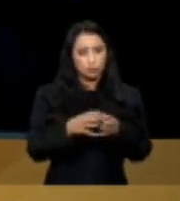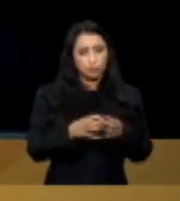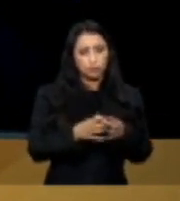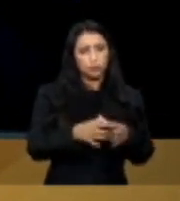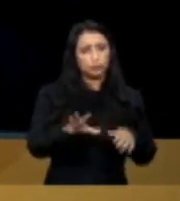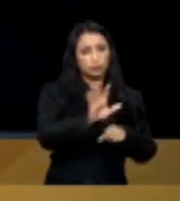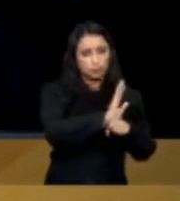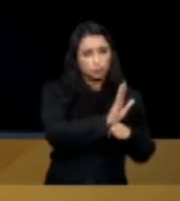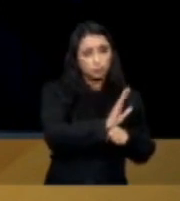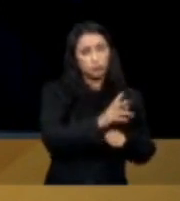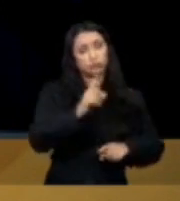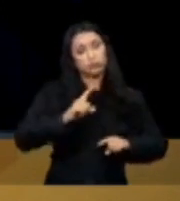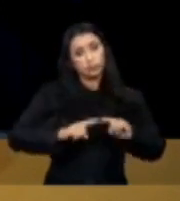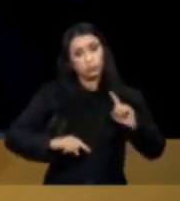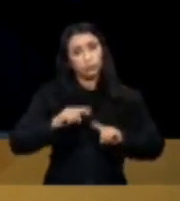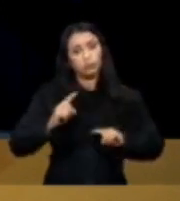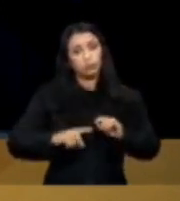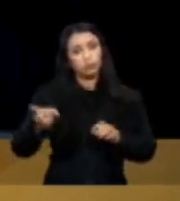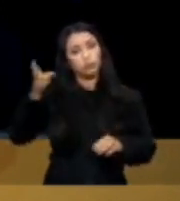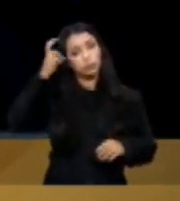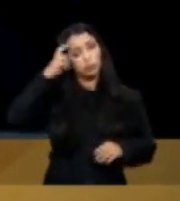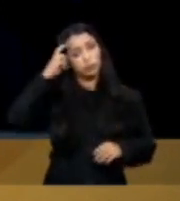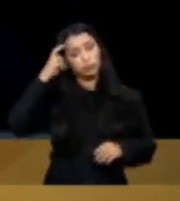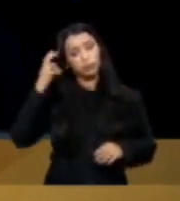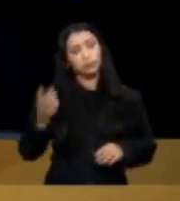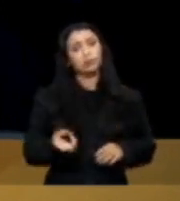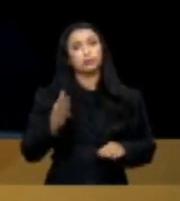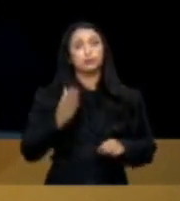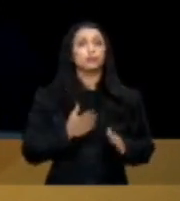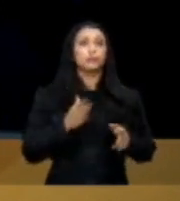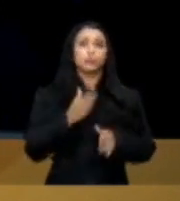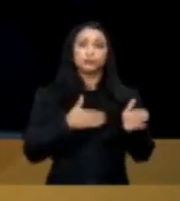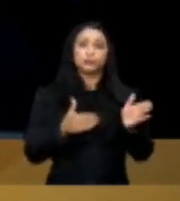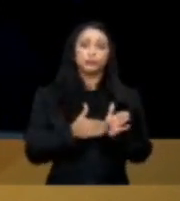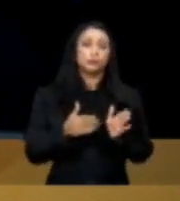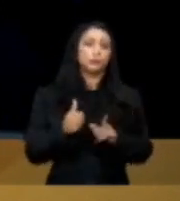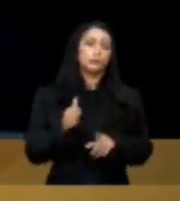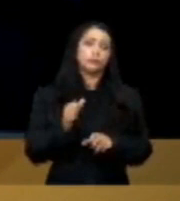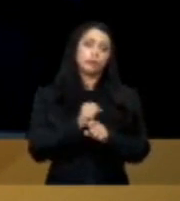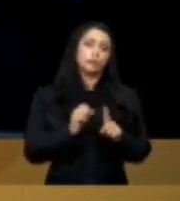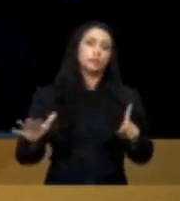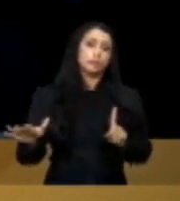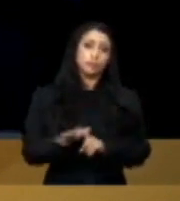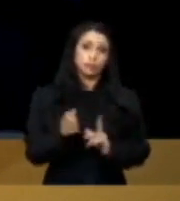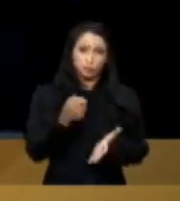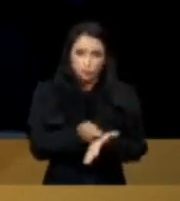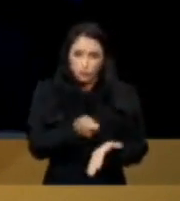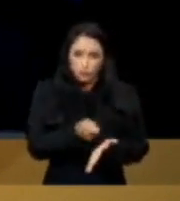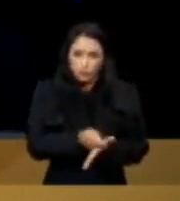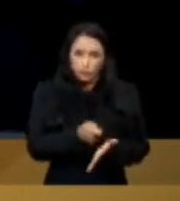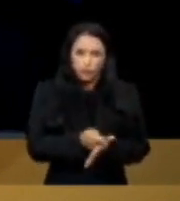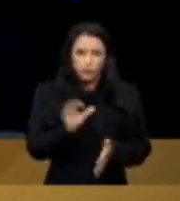enquanto produto cultural acessível à população. Ao determinar a obrigatoriedade de exibição